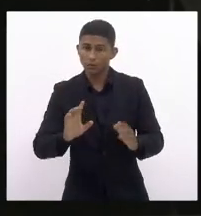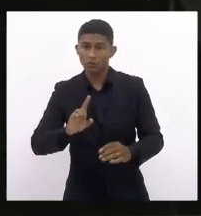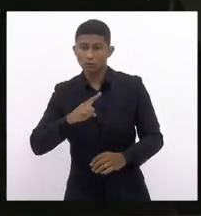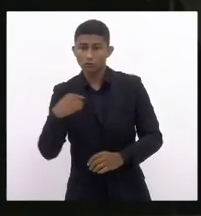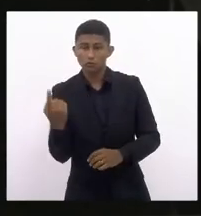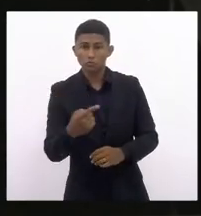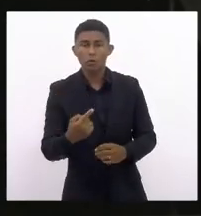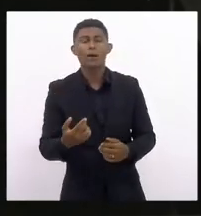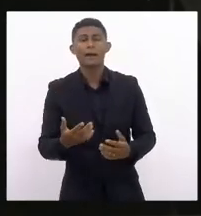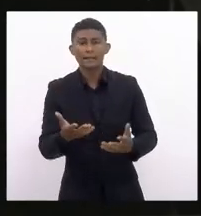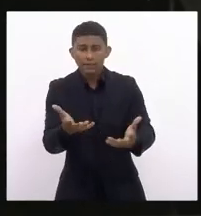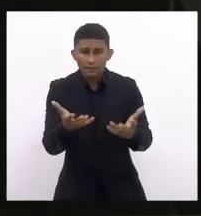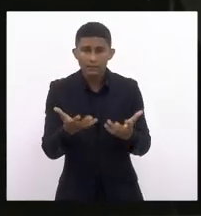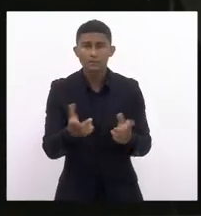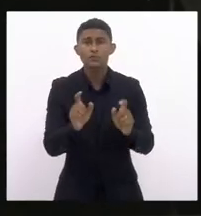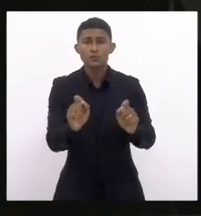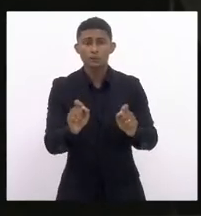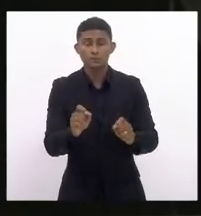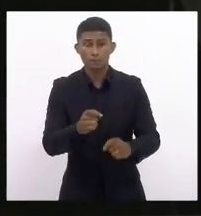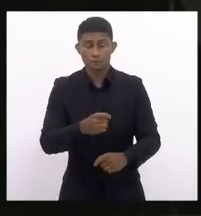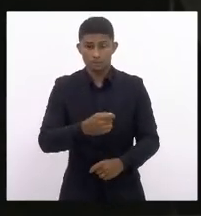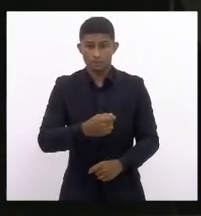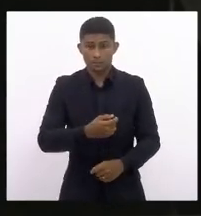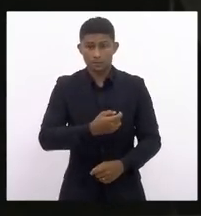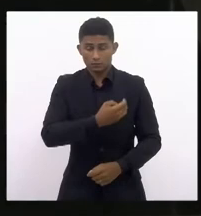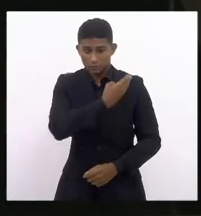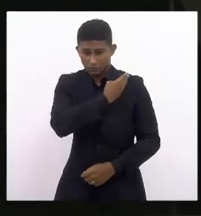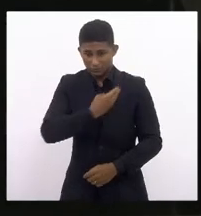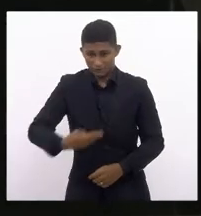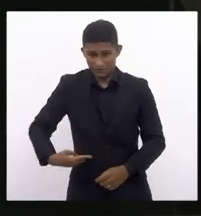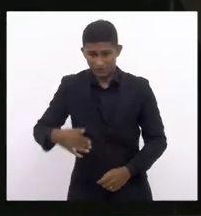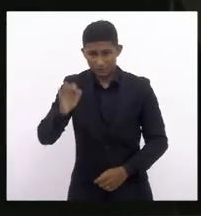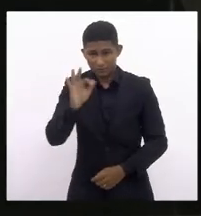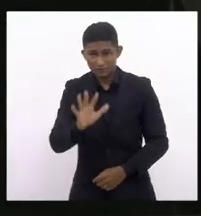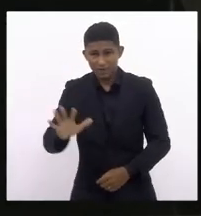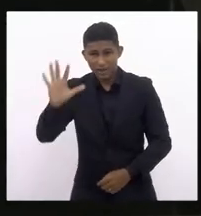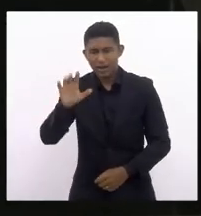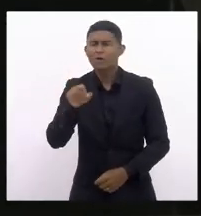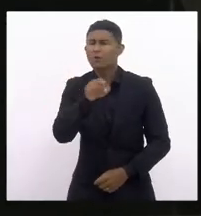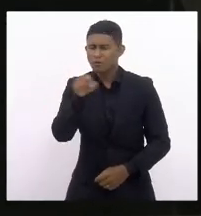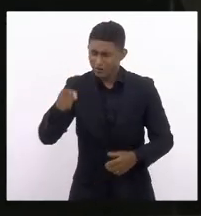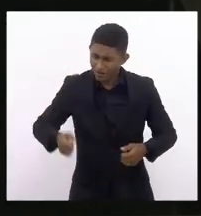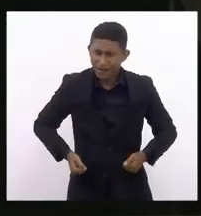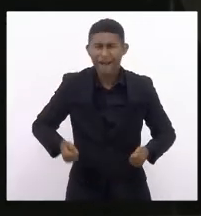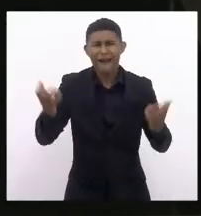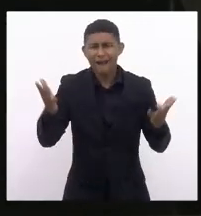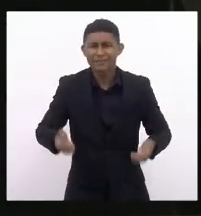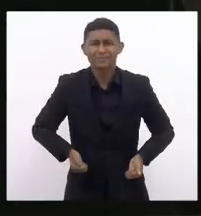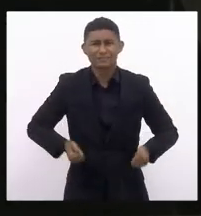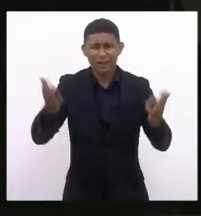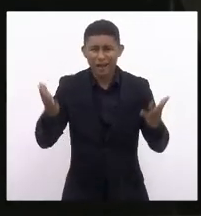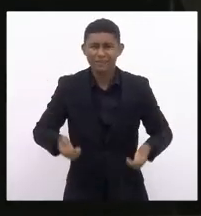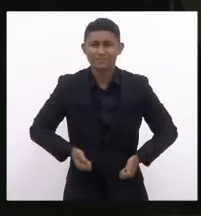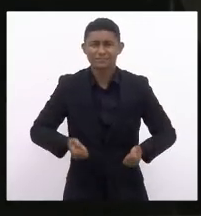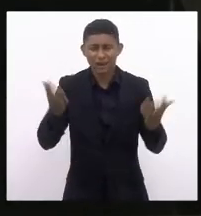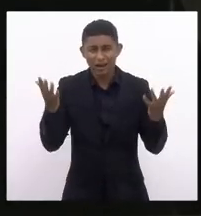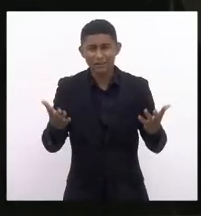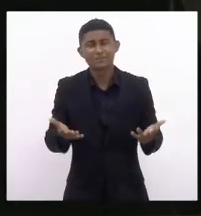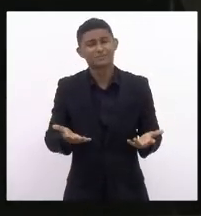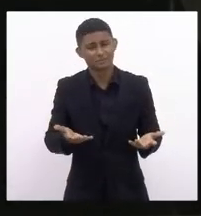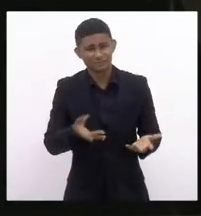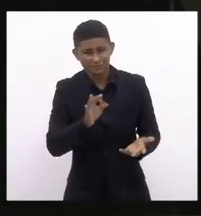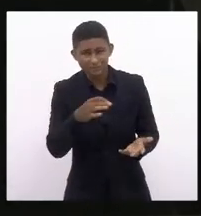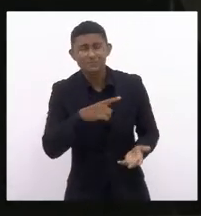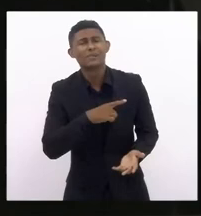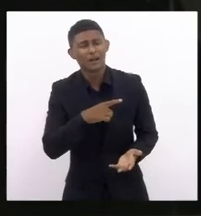que o governo federal, que gasta bilhões com a dívida pública, que remete bilhões de dinheiro